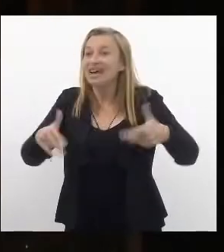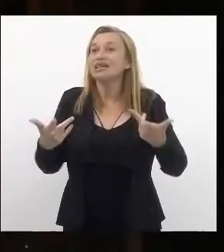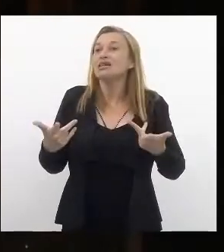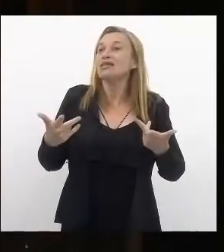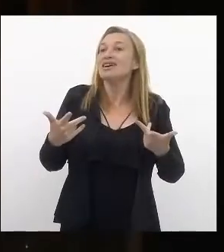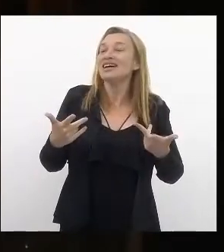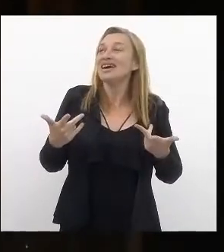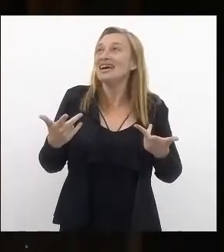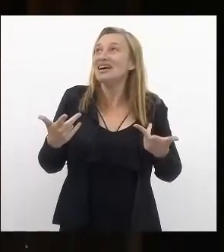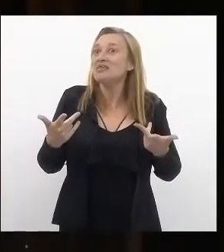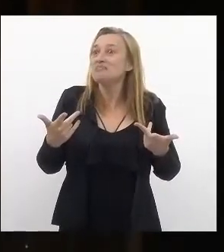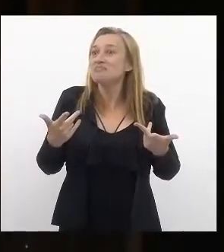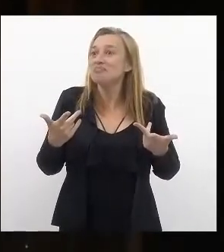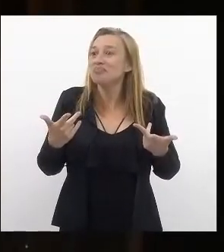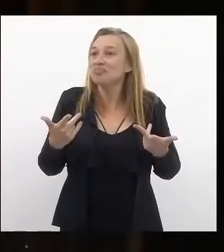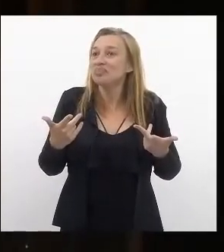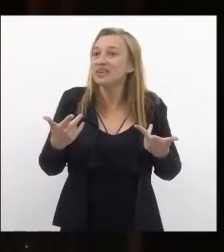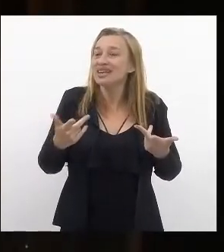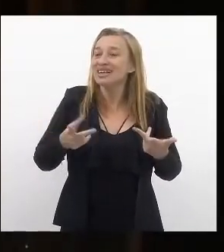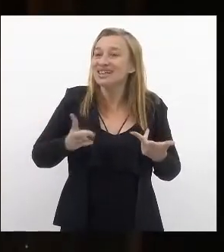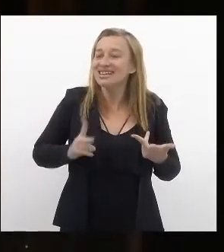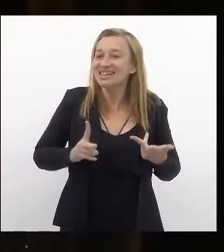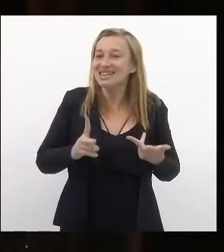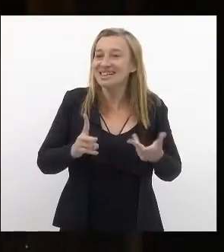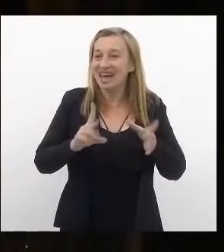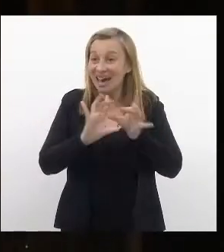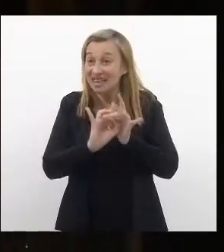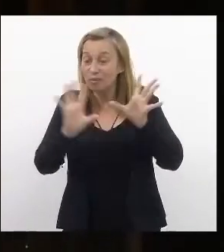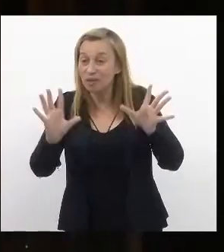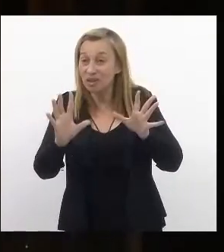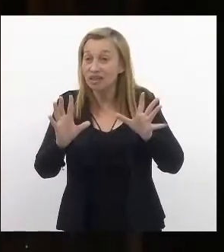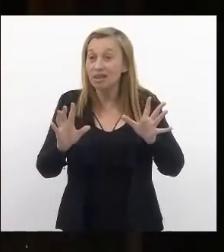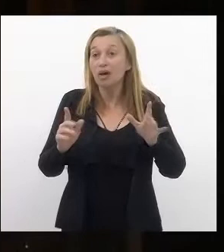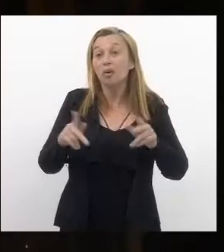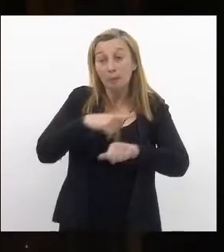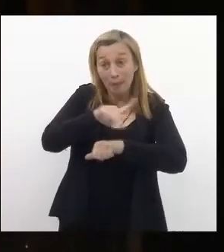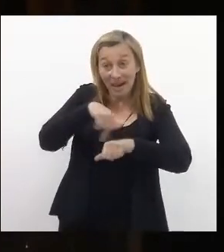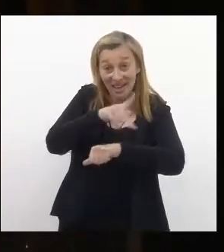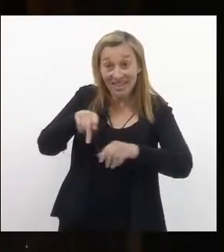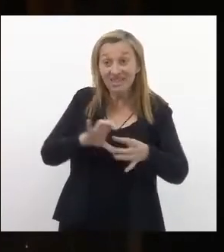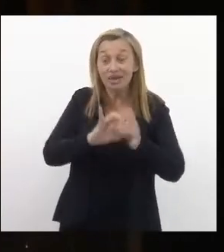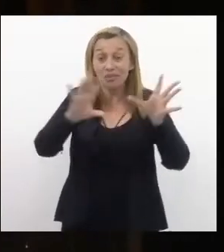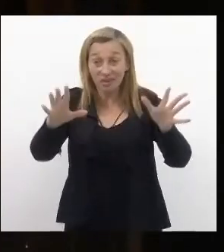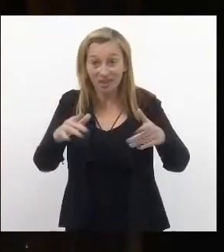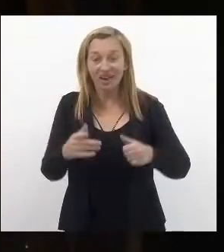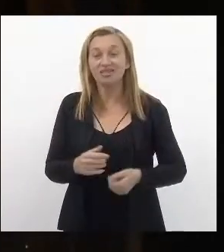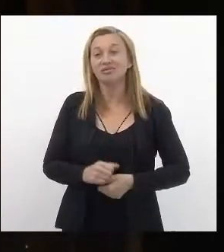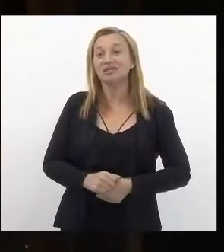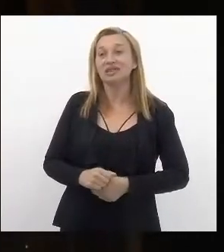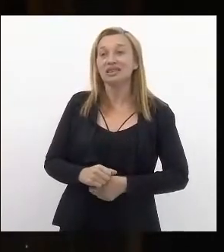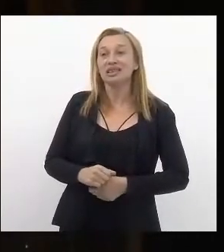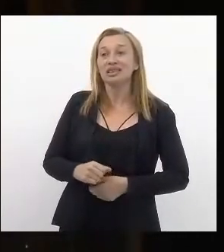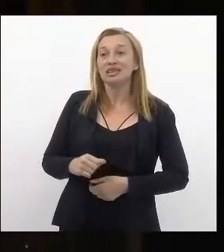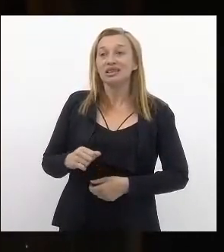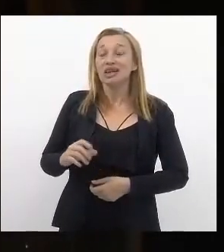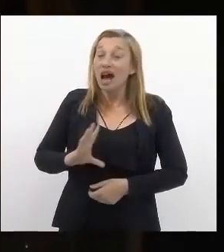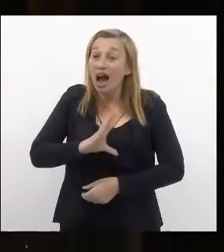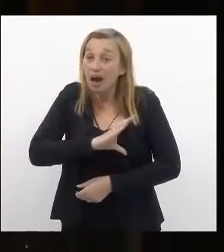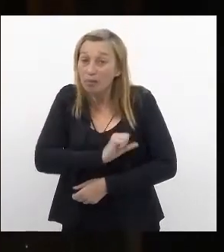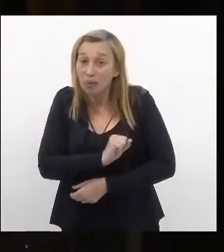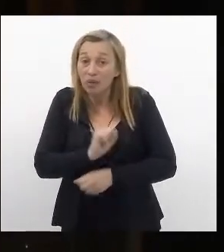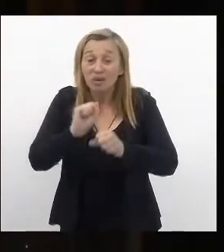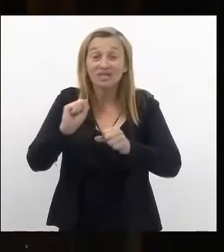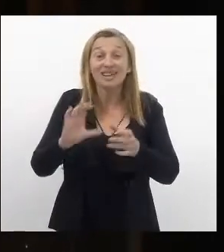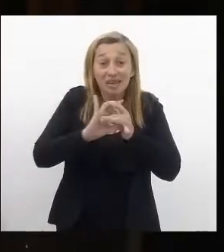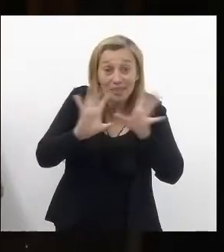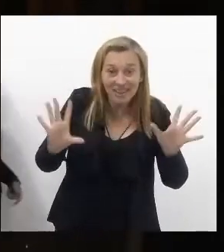né? A essa independência. É um país democrático, amante, temente a Deus, amante da